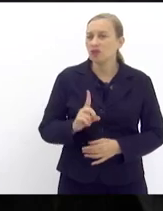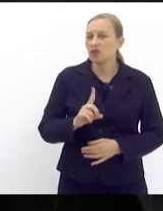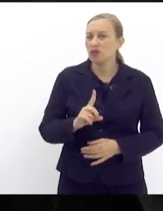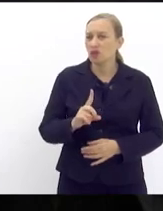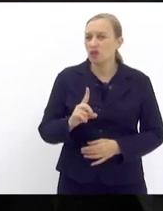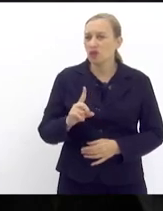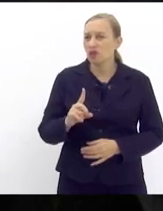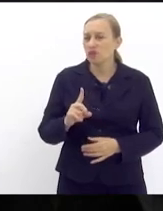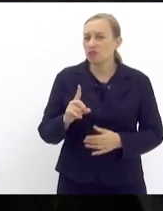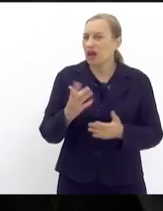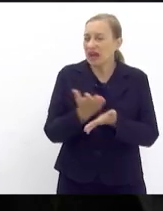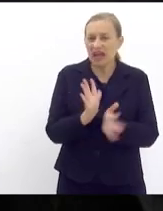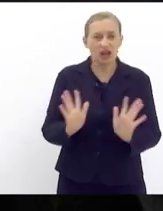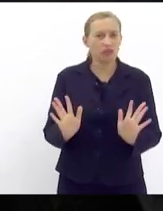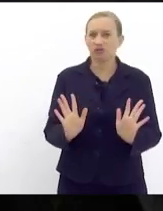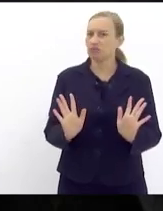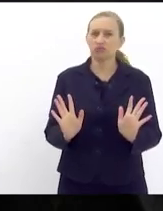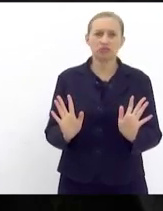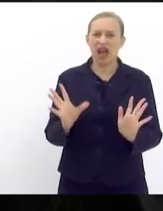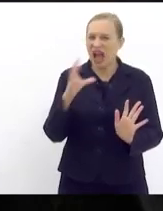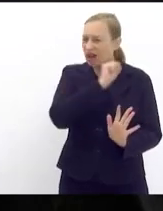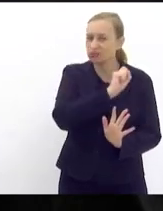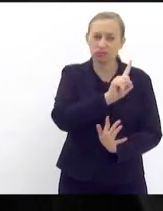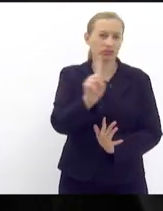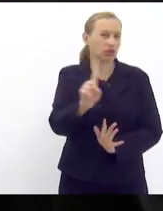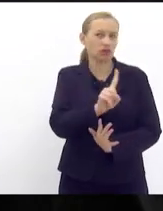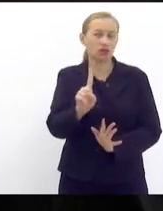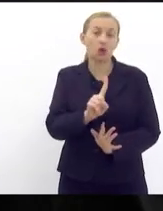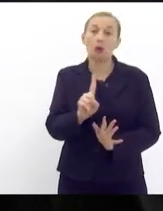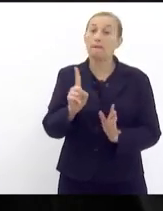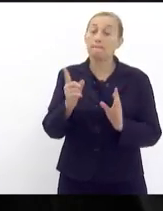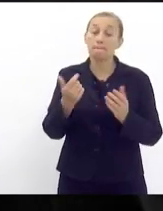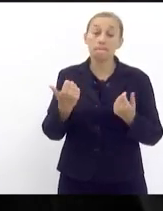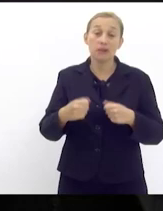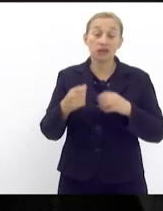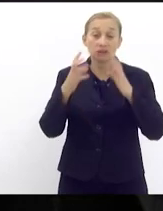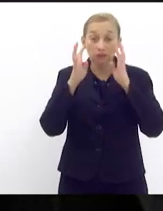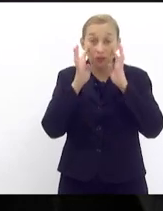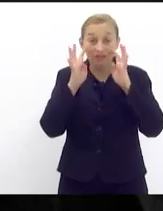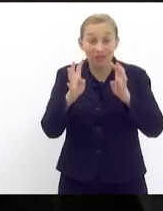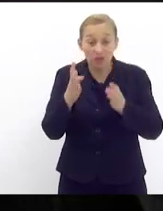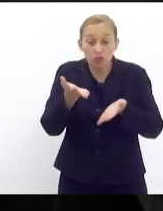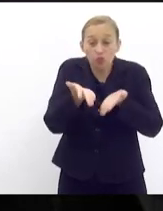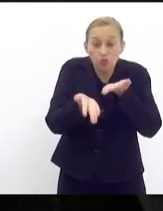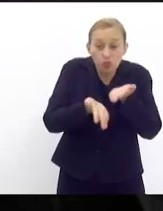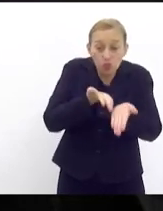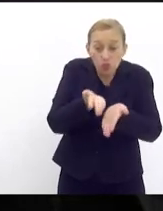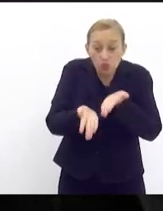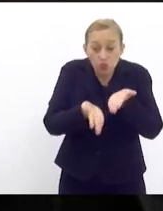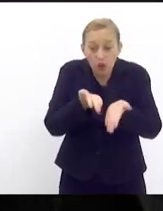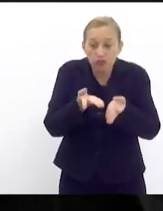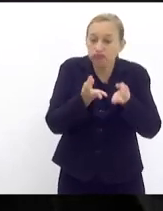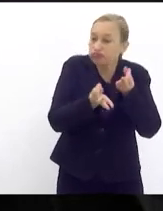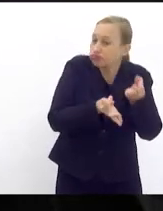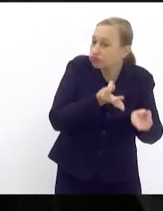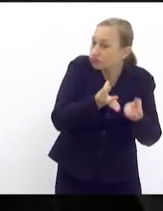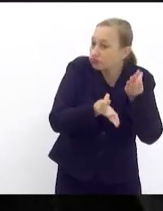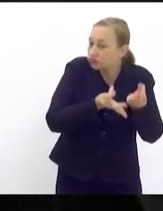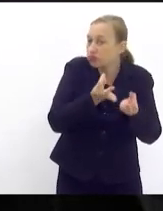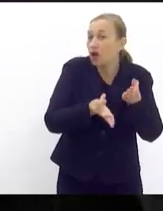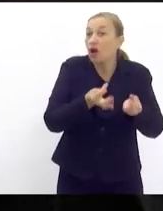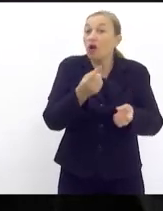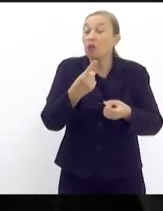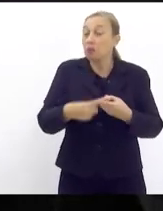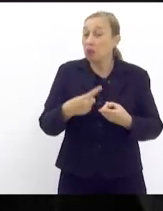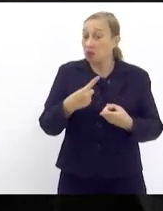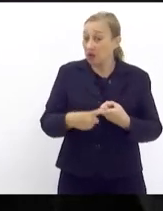tempo ela precisa de atenção acolhimento e tratamento porque